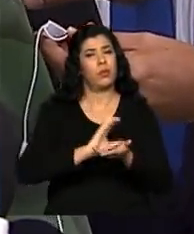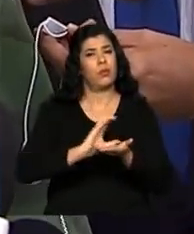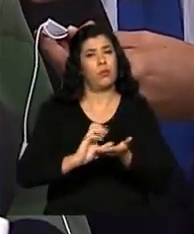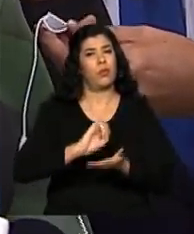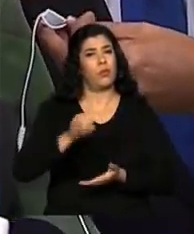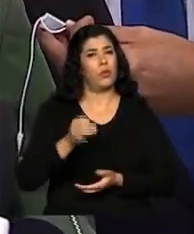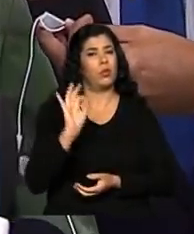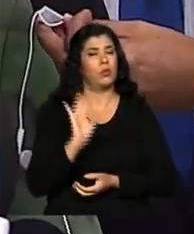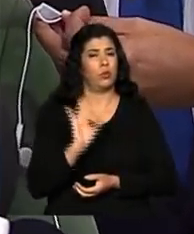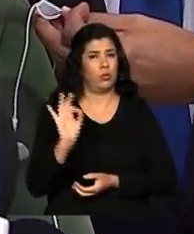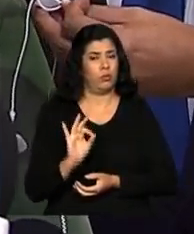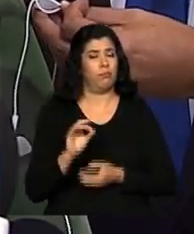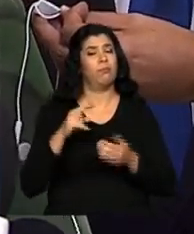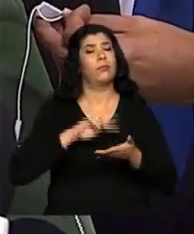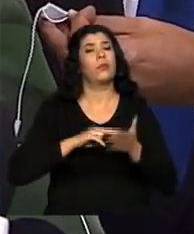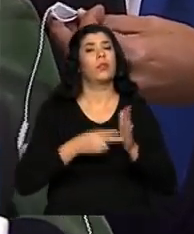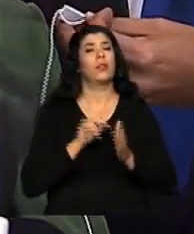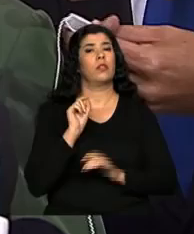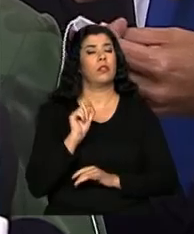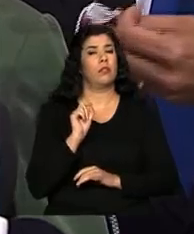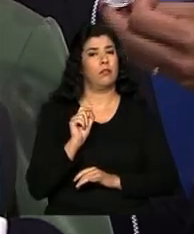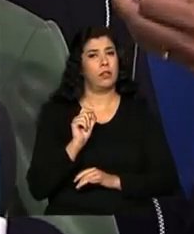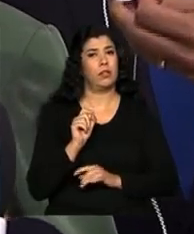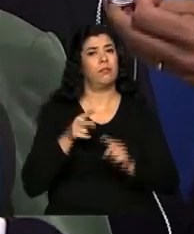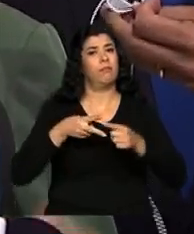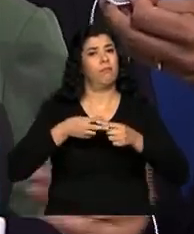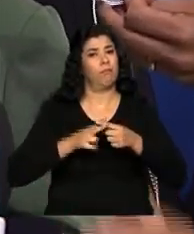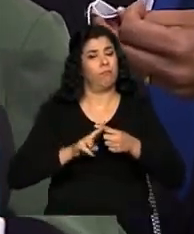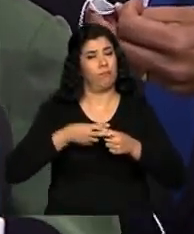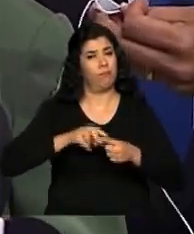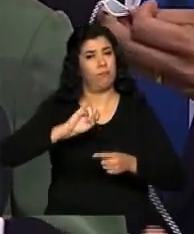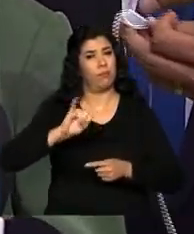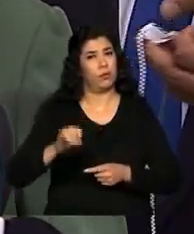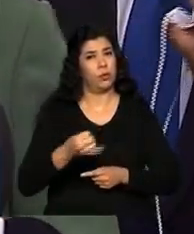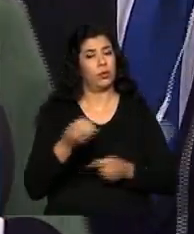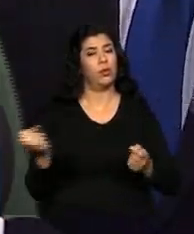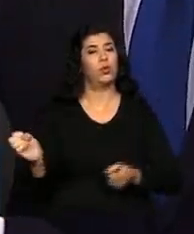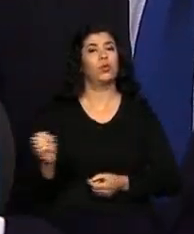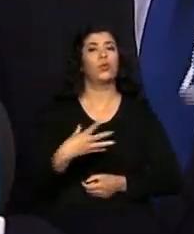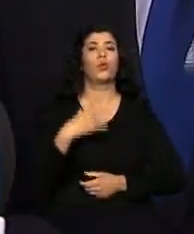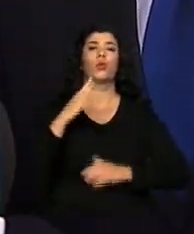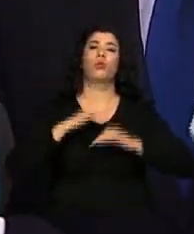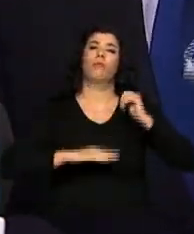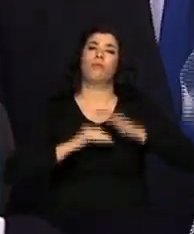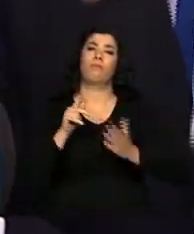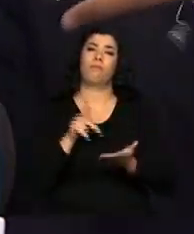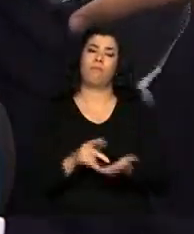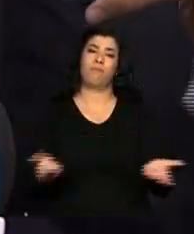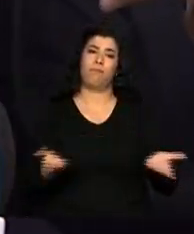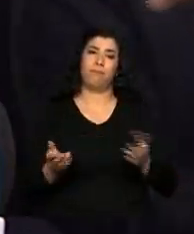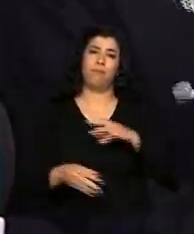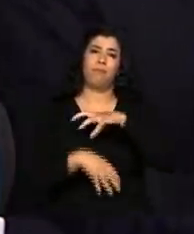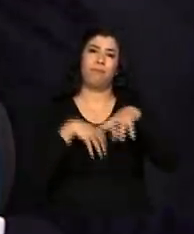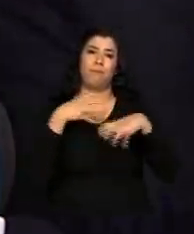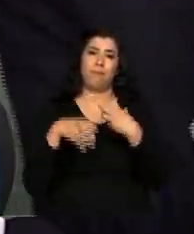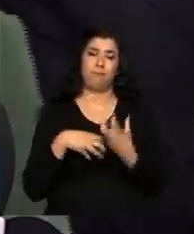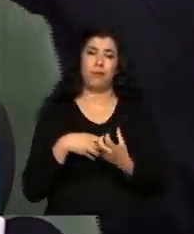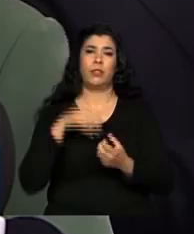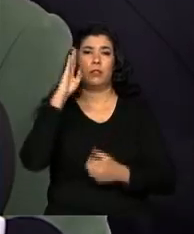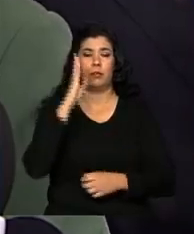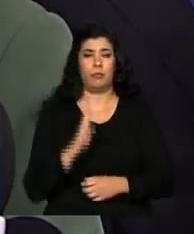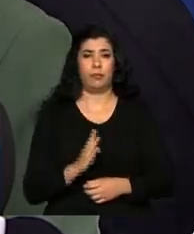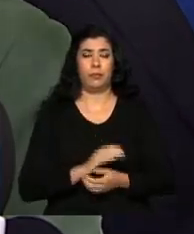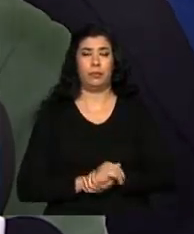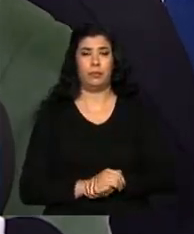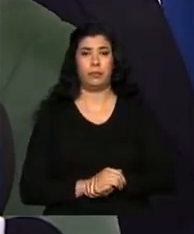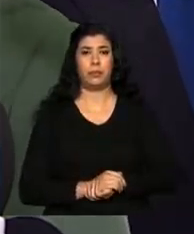porque isso significa reajustar os juros à nova realidade que o país está passando.